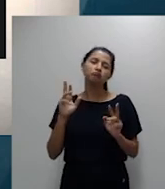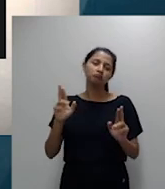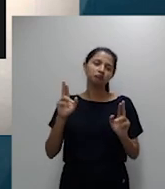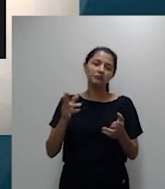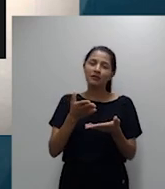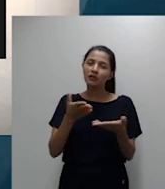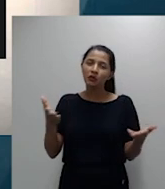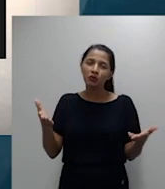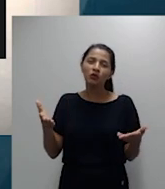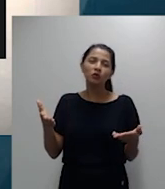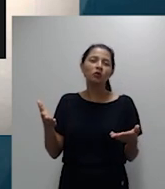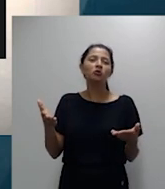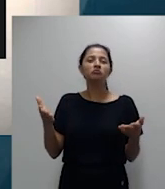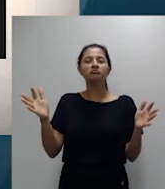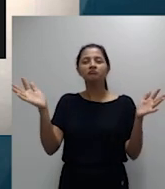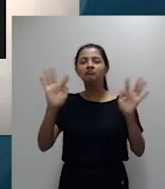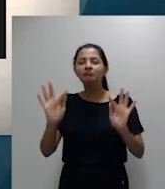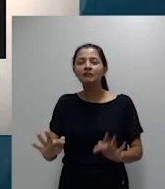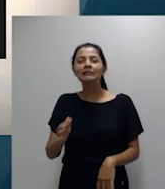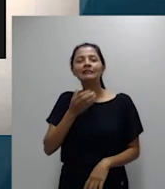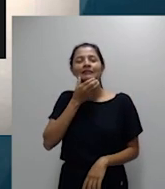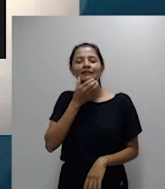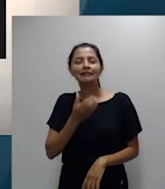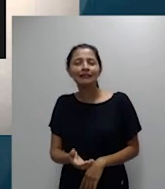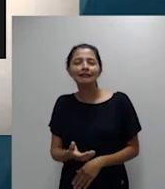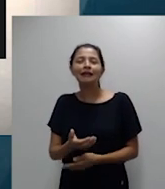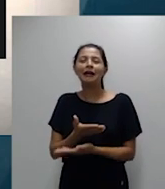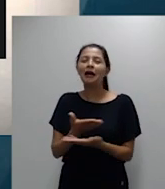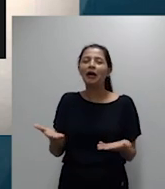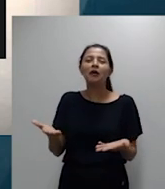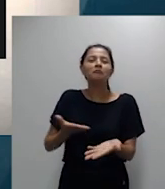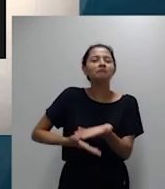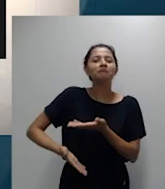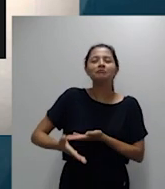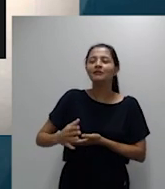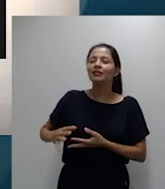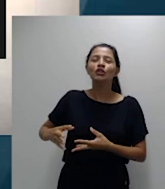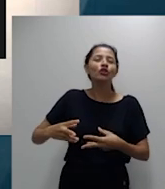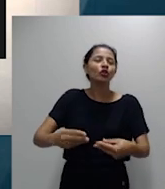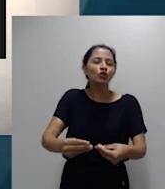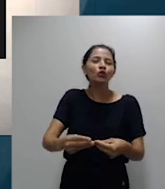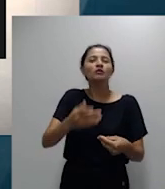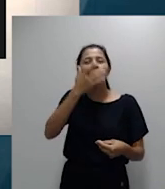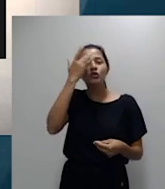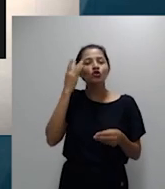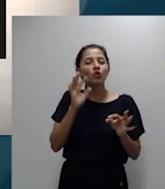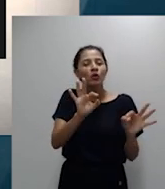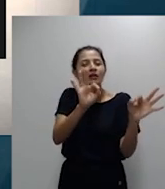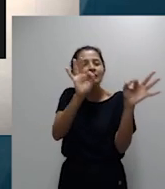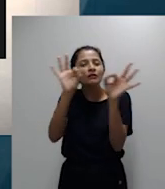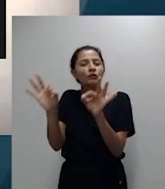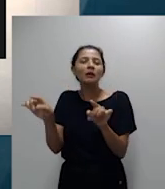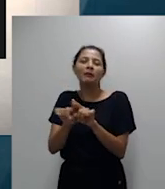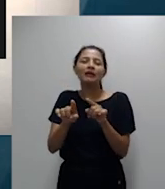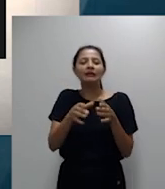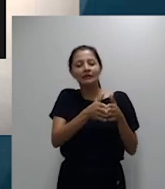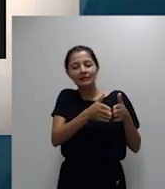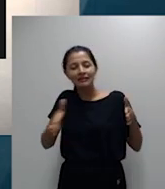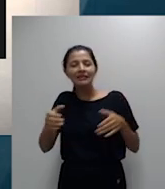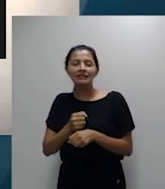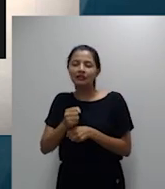um feliz natal aos nobres pares enfim todos que nos acompanharam ao longo desse ano muito